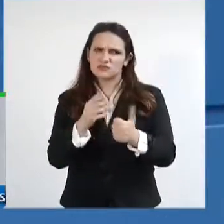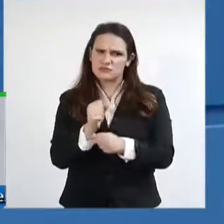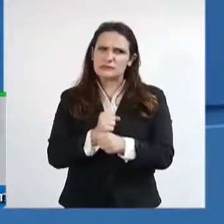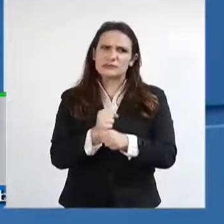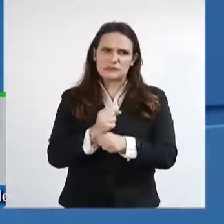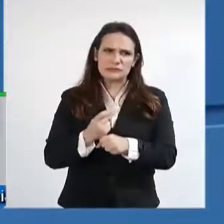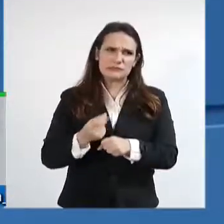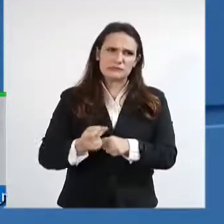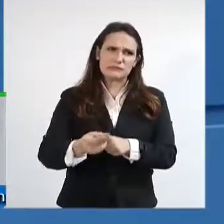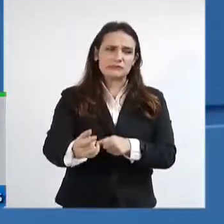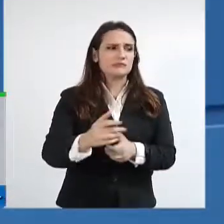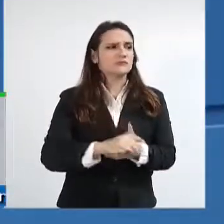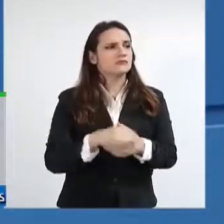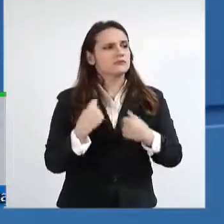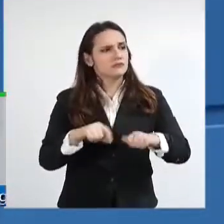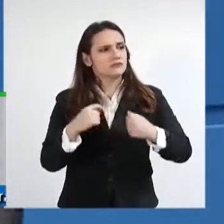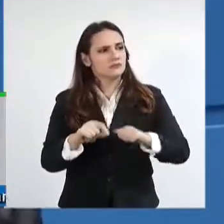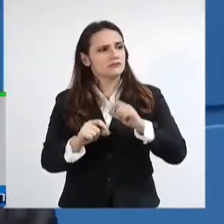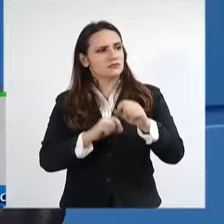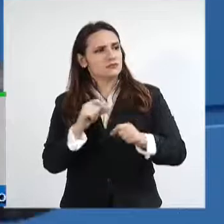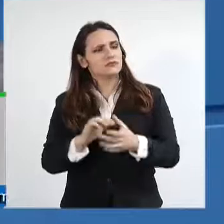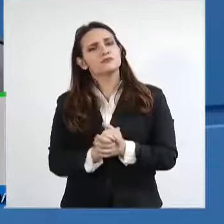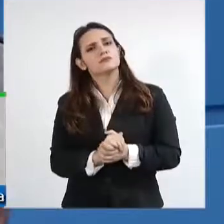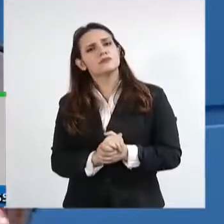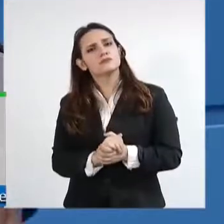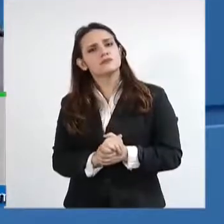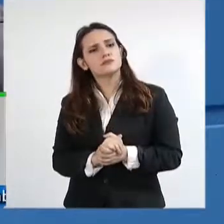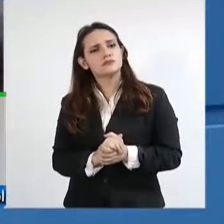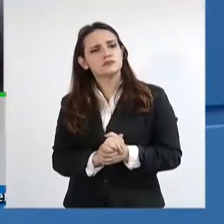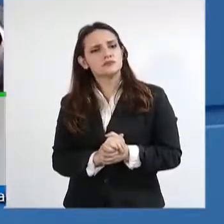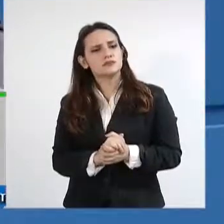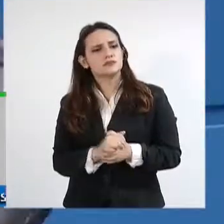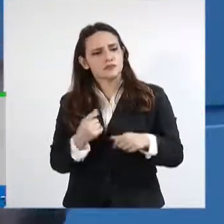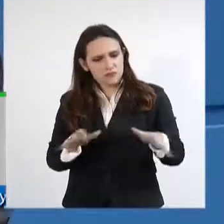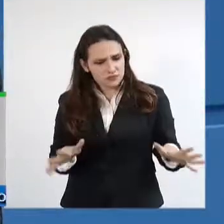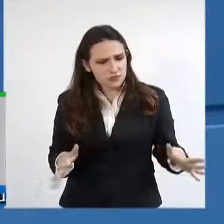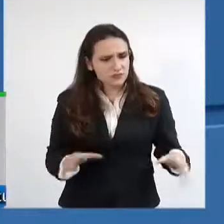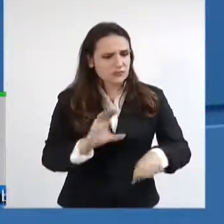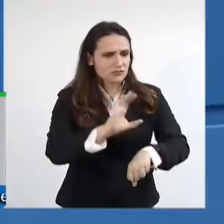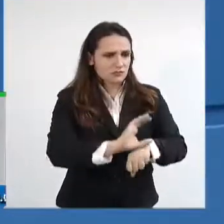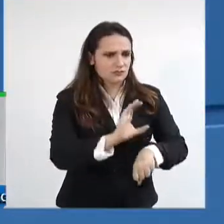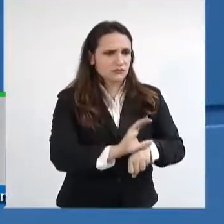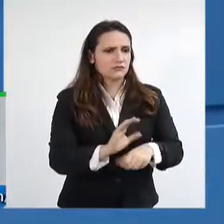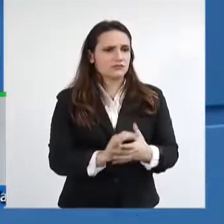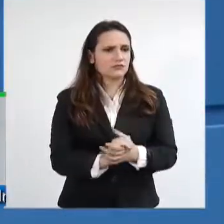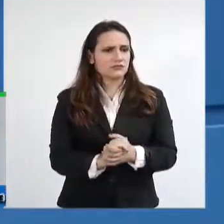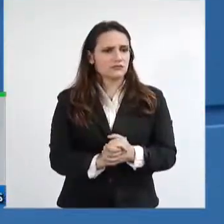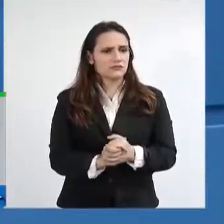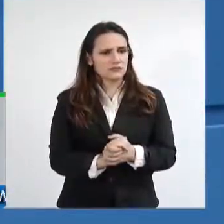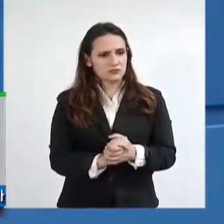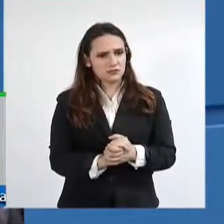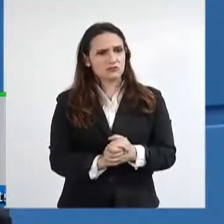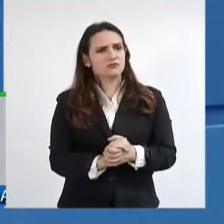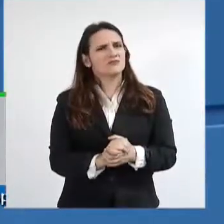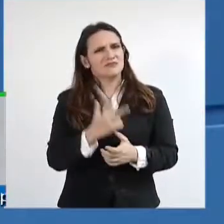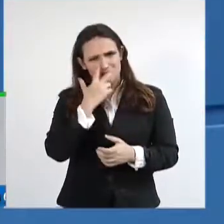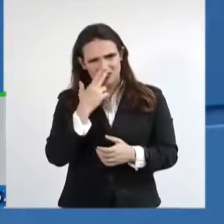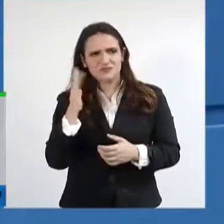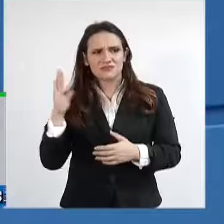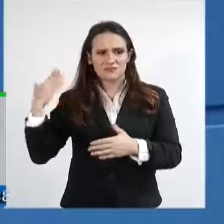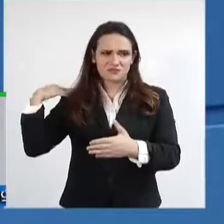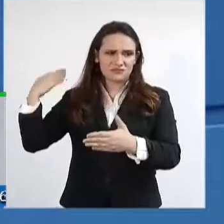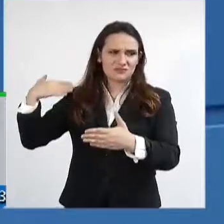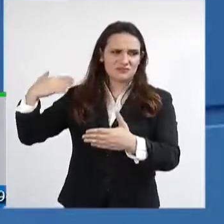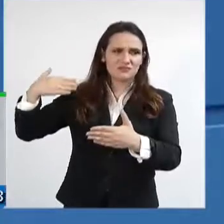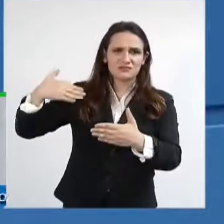tempo maior da União no investimento lá na creche, lá. E isso não é do atual governo, é um